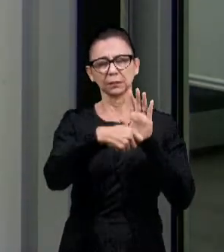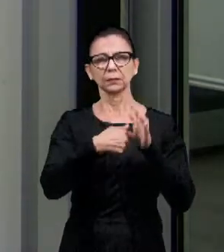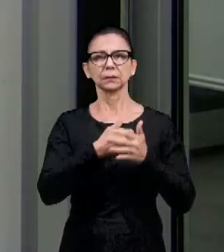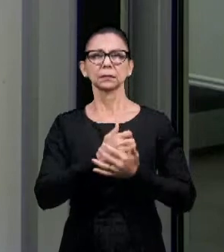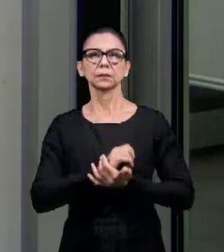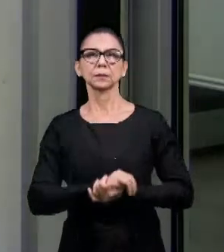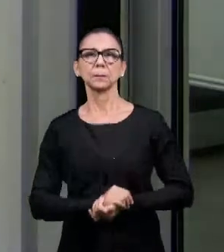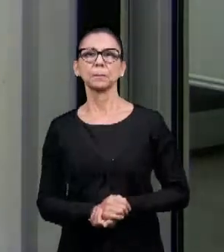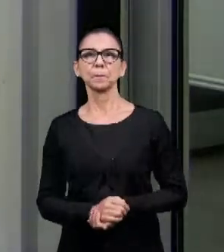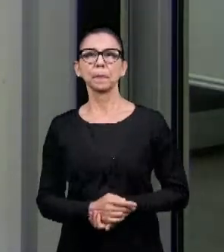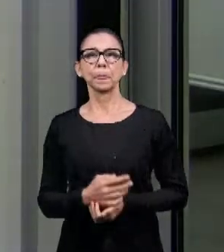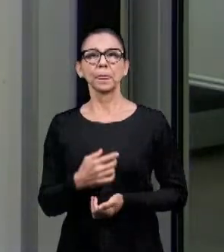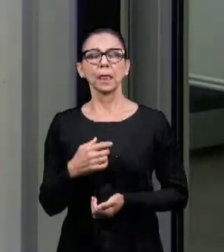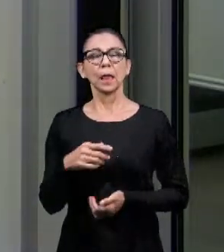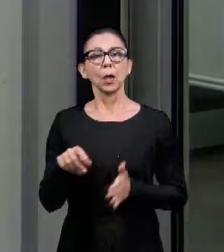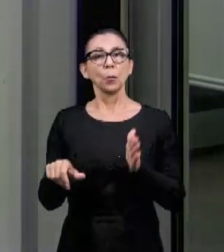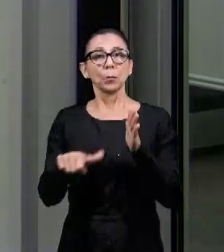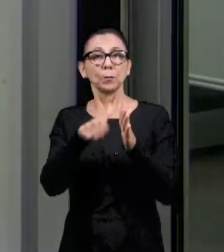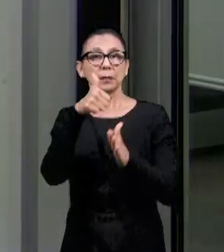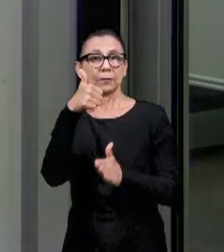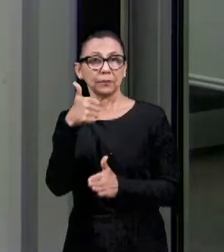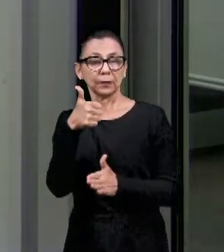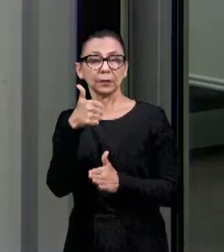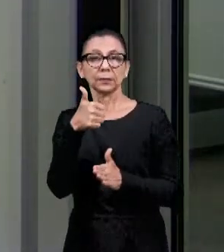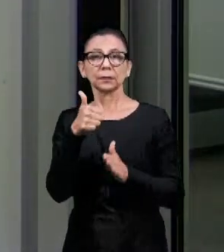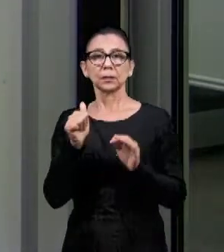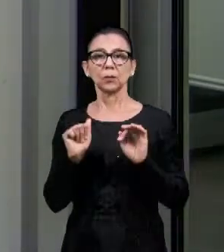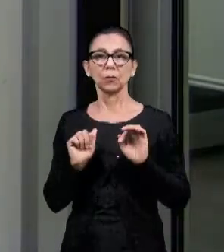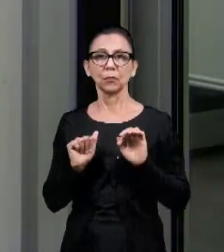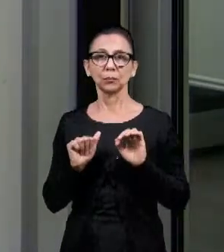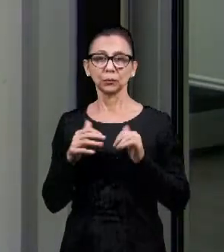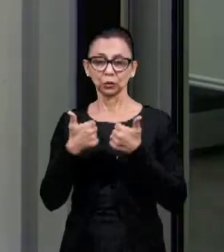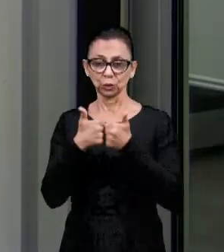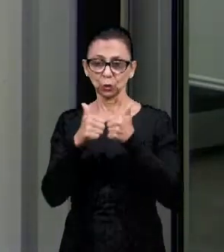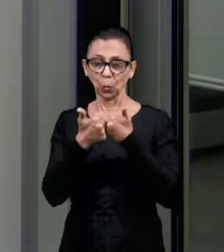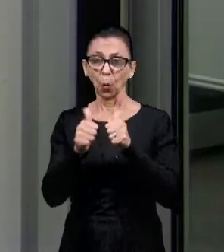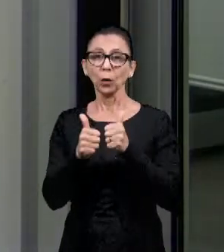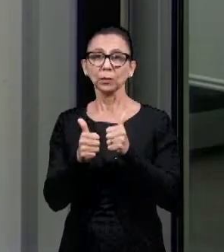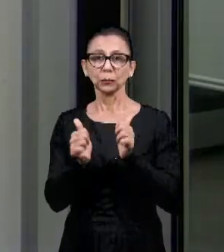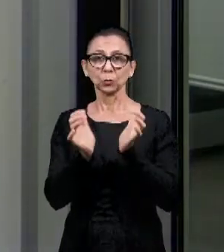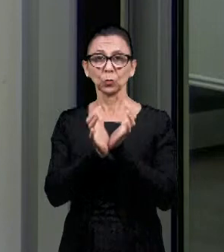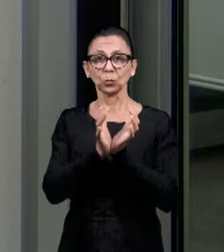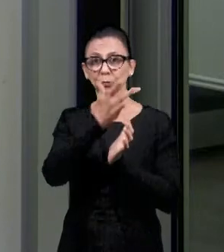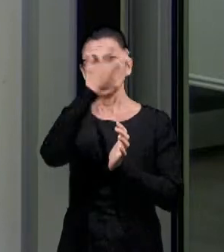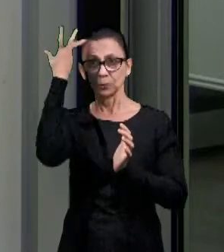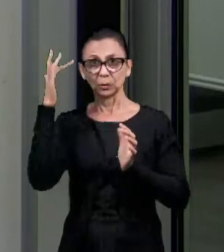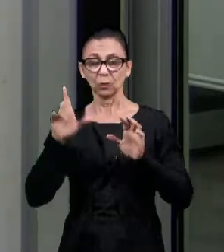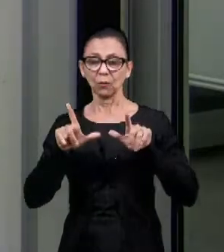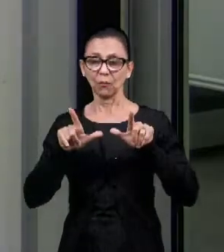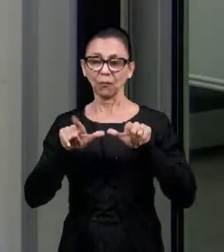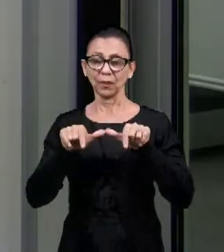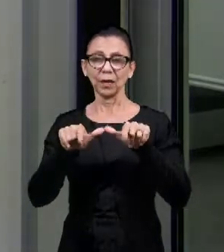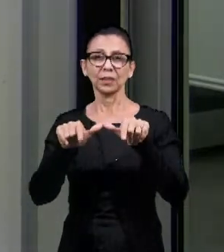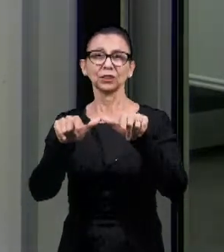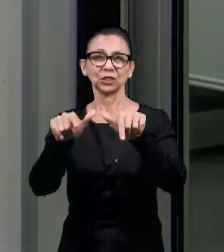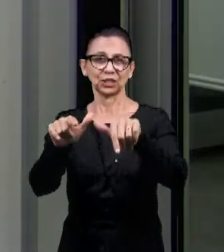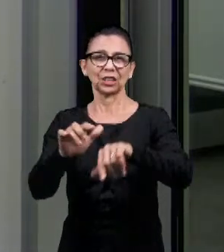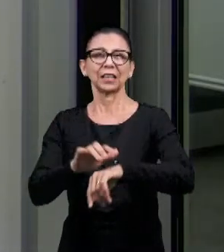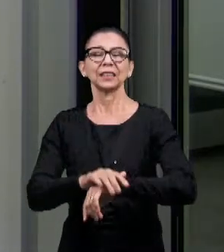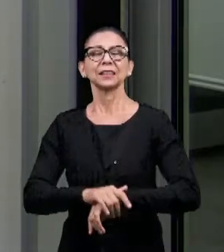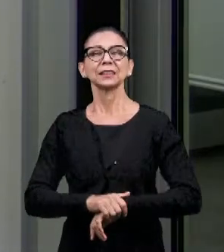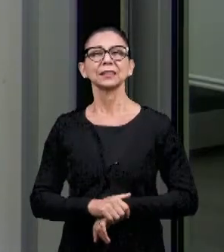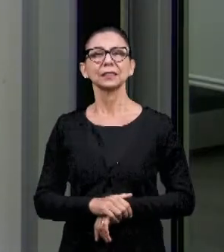eu viajei pela primeira vez de ônibus com um grupo de pessoas, a obra estava iniciando lá em